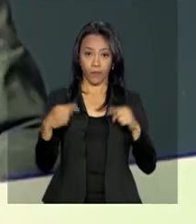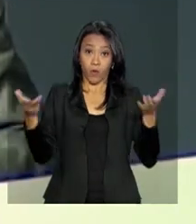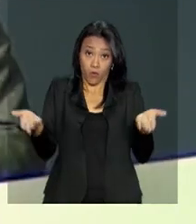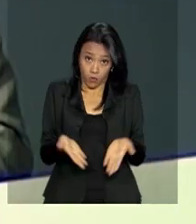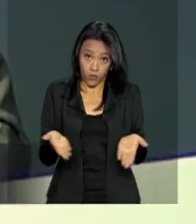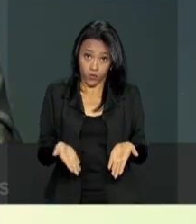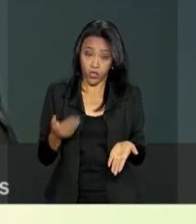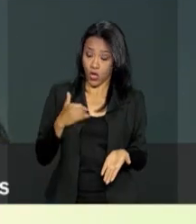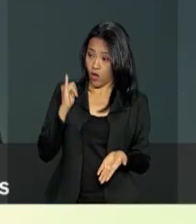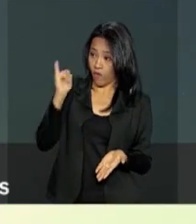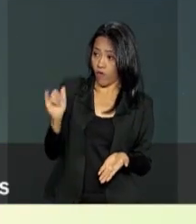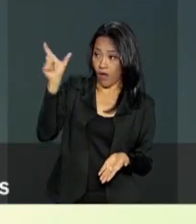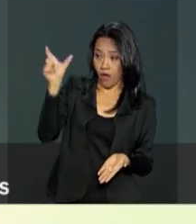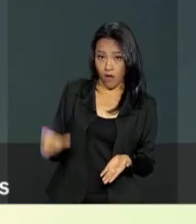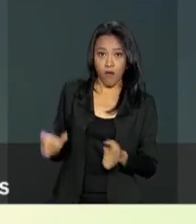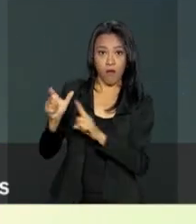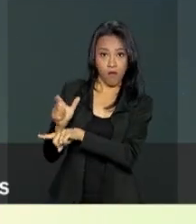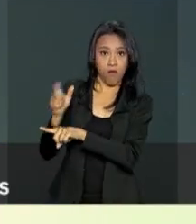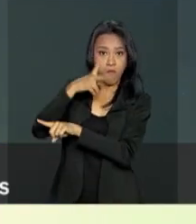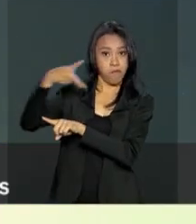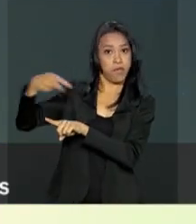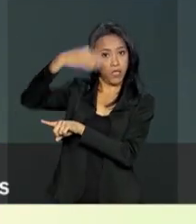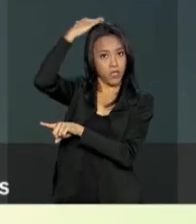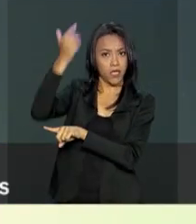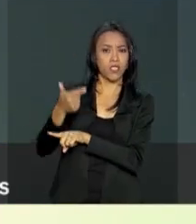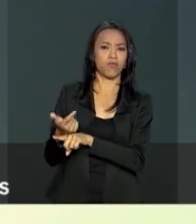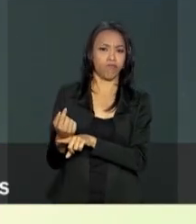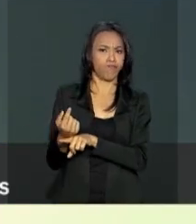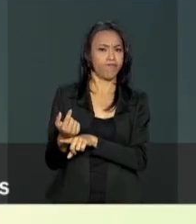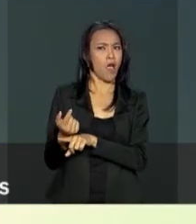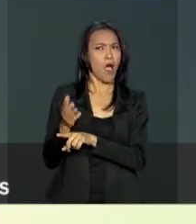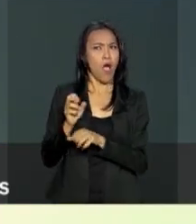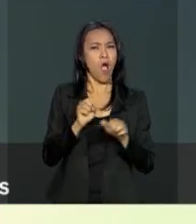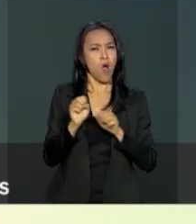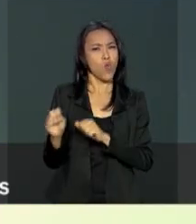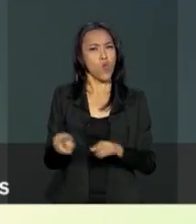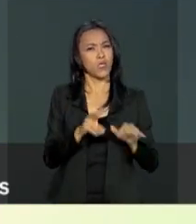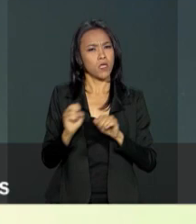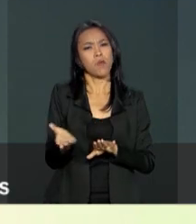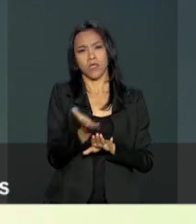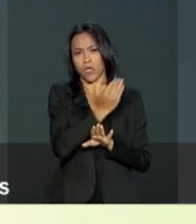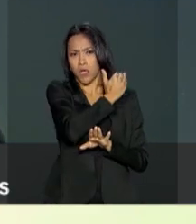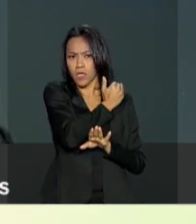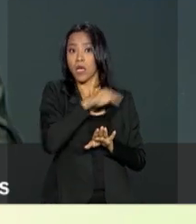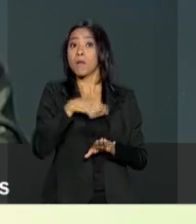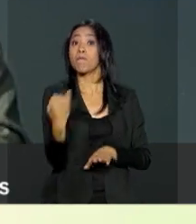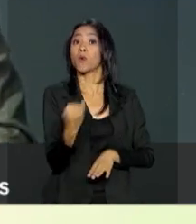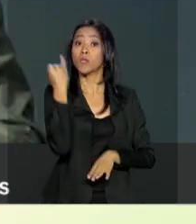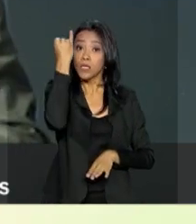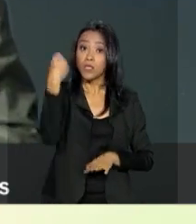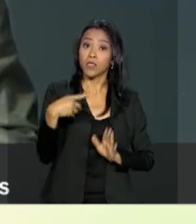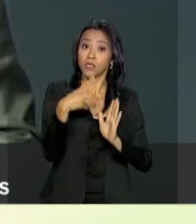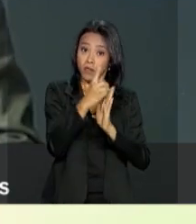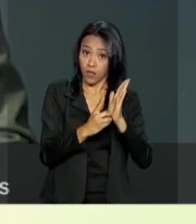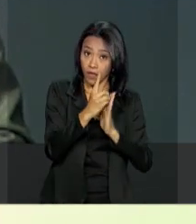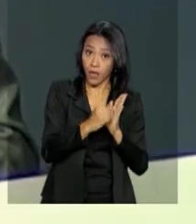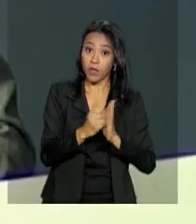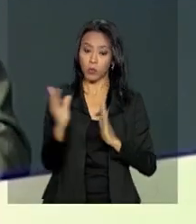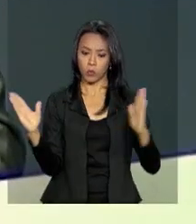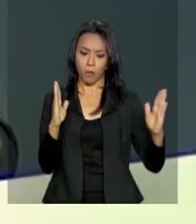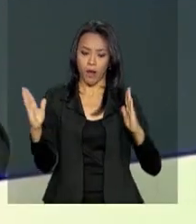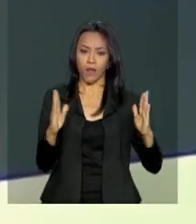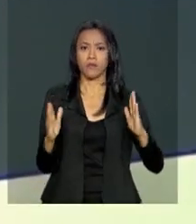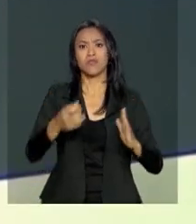presidente justificando algumas semanas atrás a importância dessa medida nós temos um prazo médio de